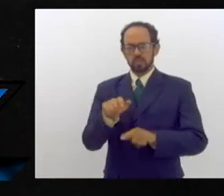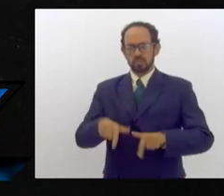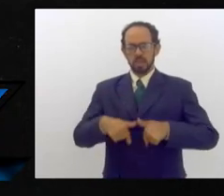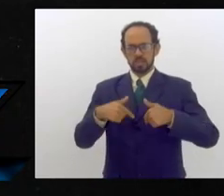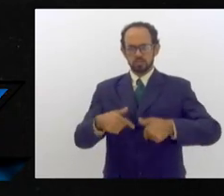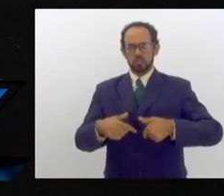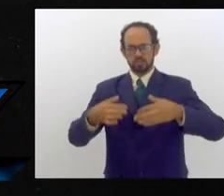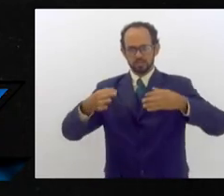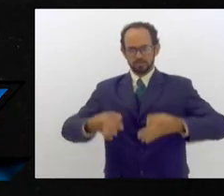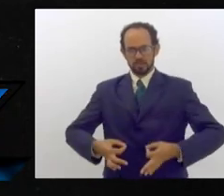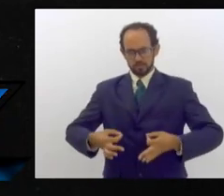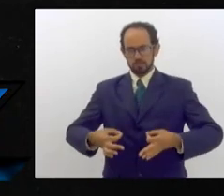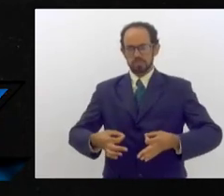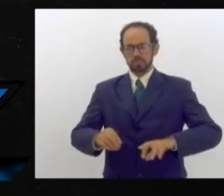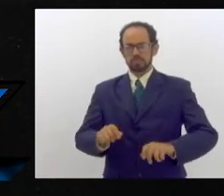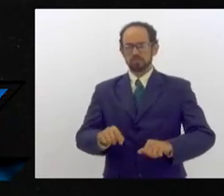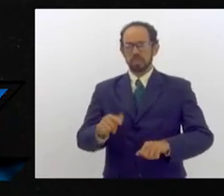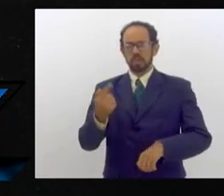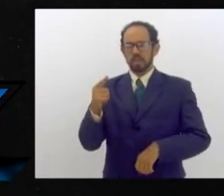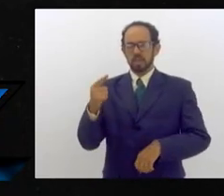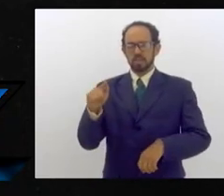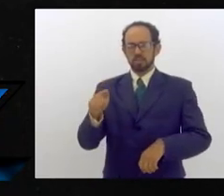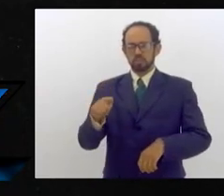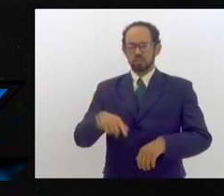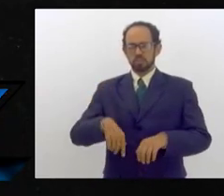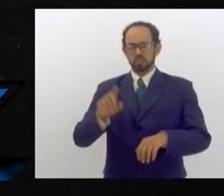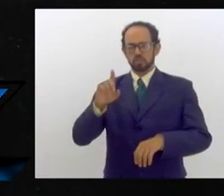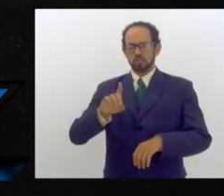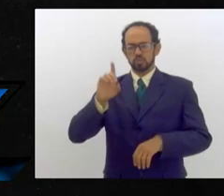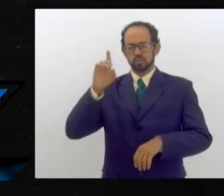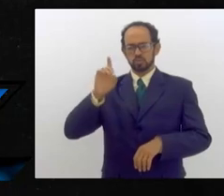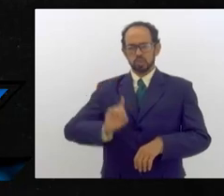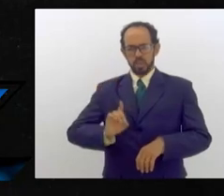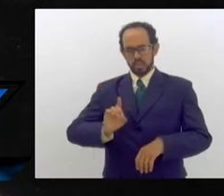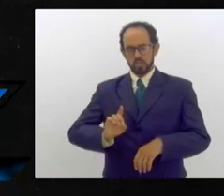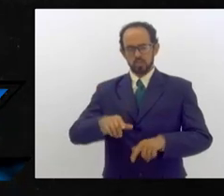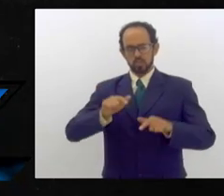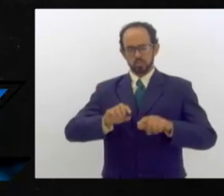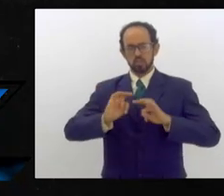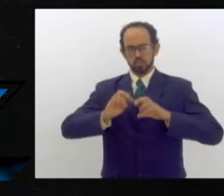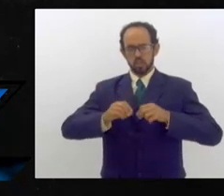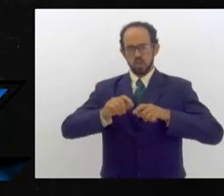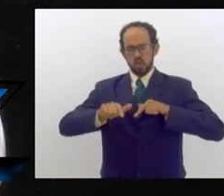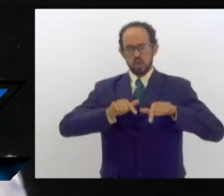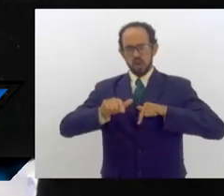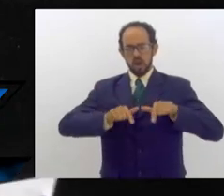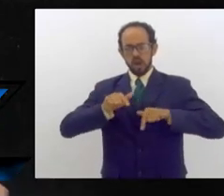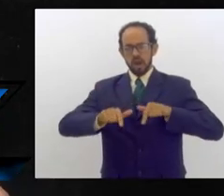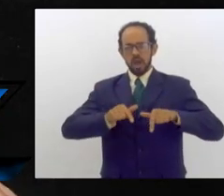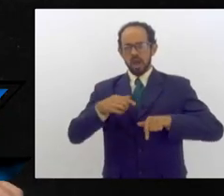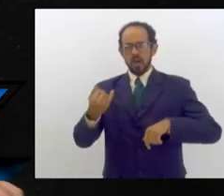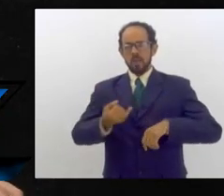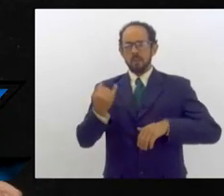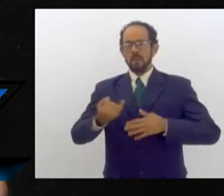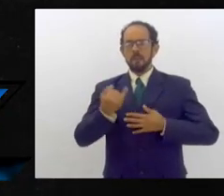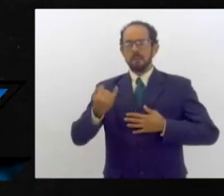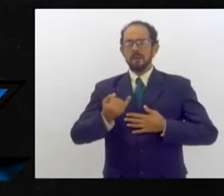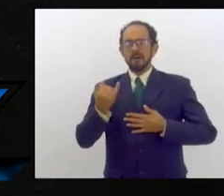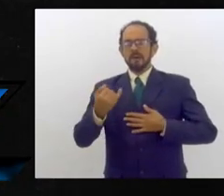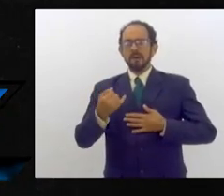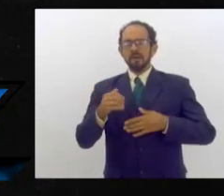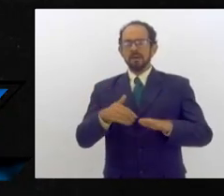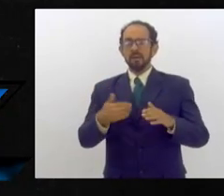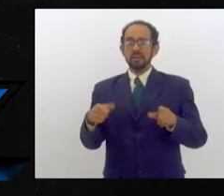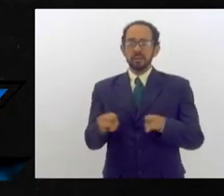e muito firmes para garantir do direito desses trabalhadores e trabalhadoras que são muito importantes para nós por último